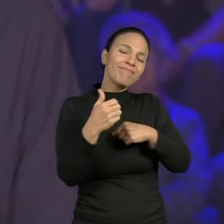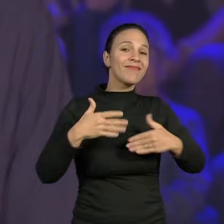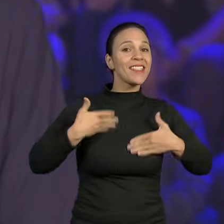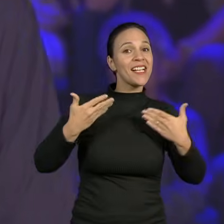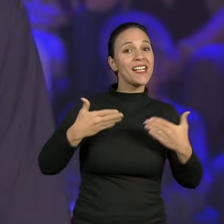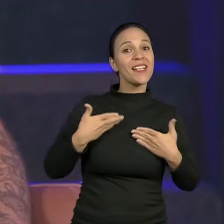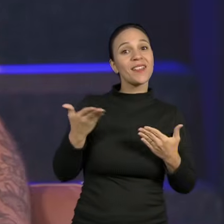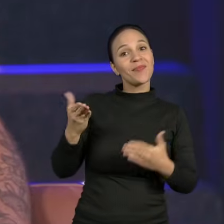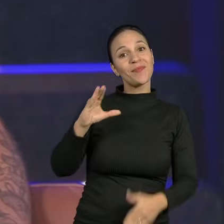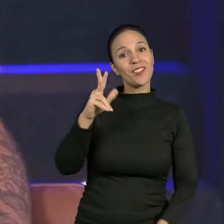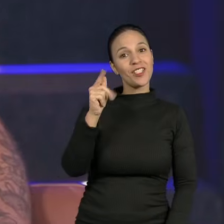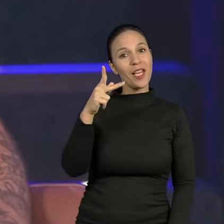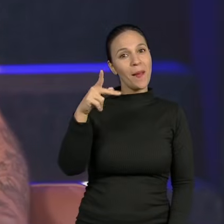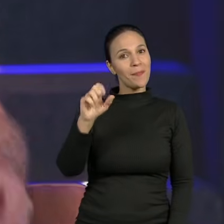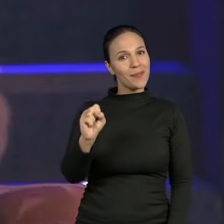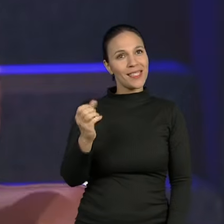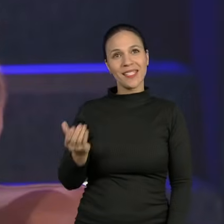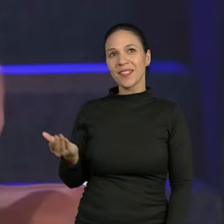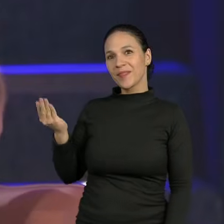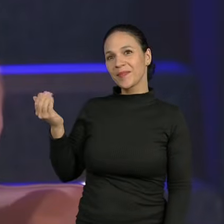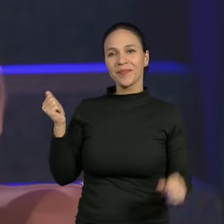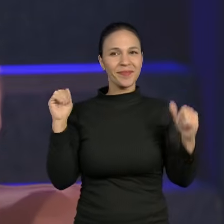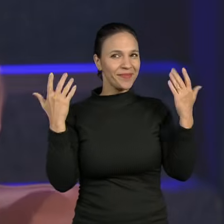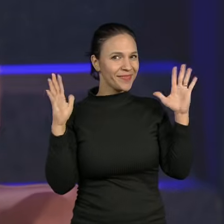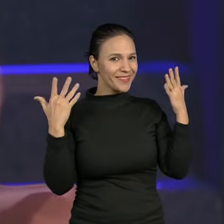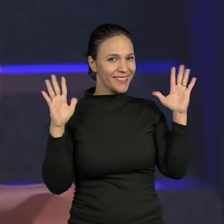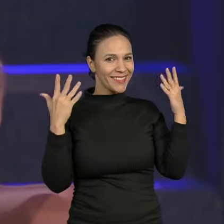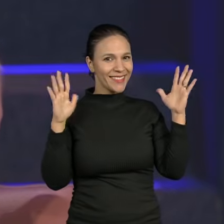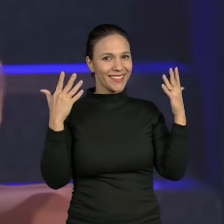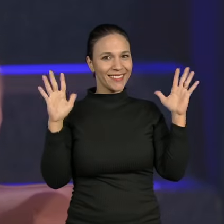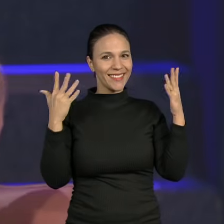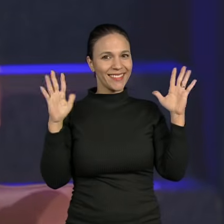aqui Chaps Melo.